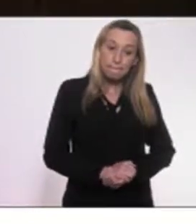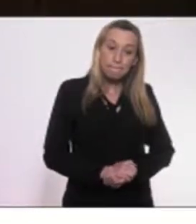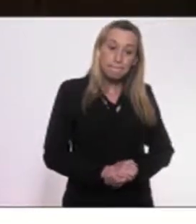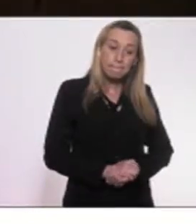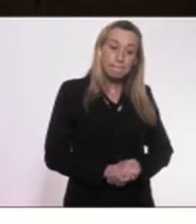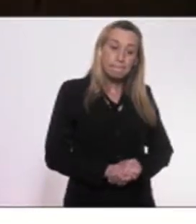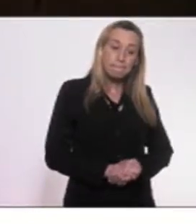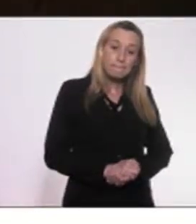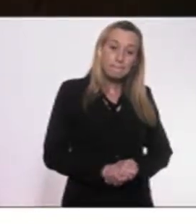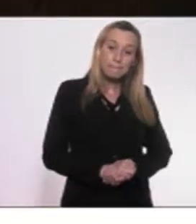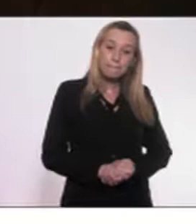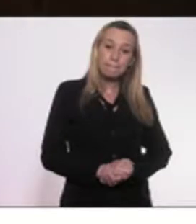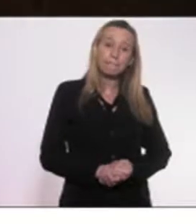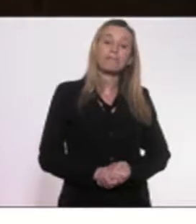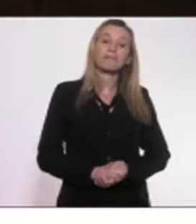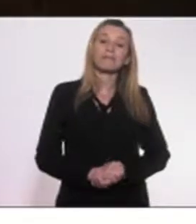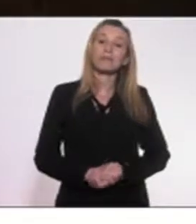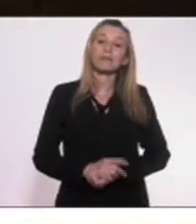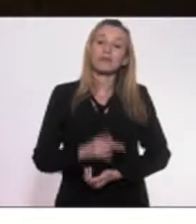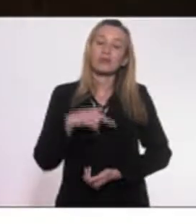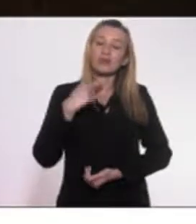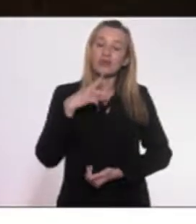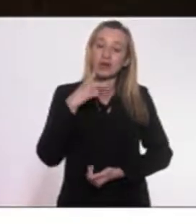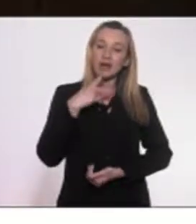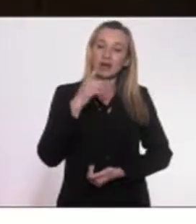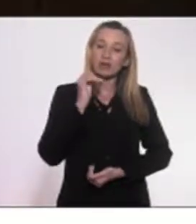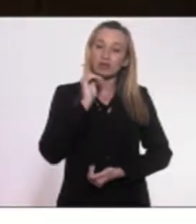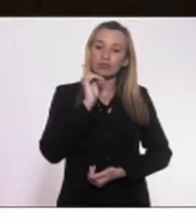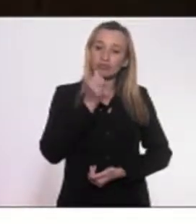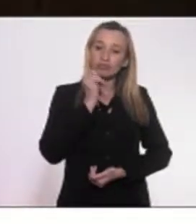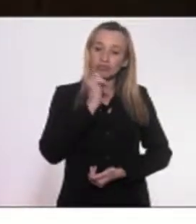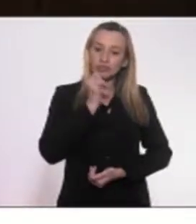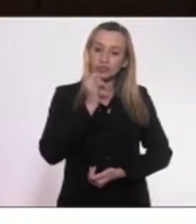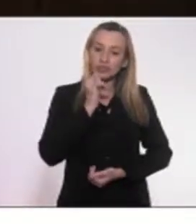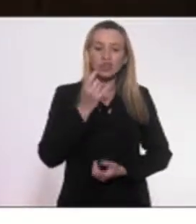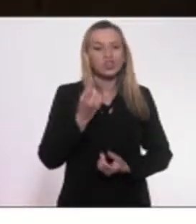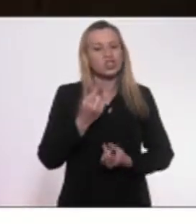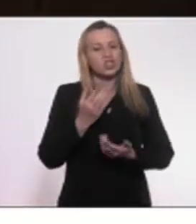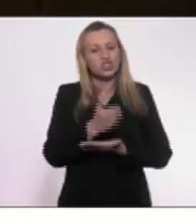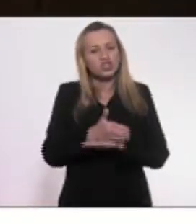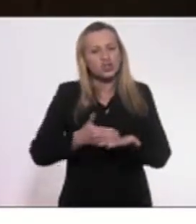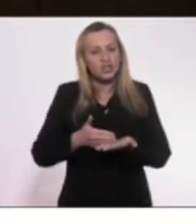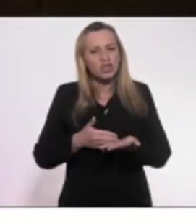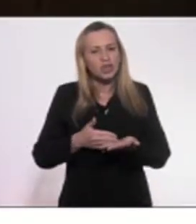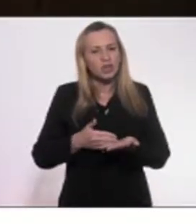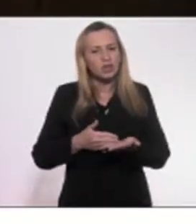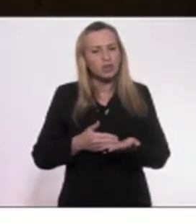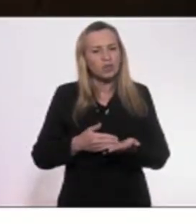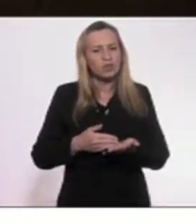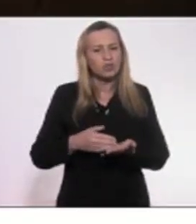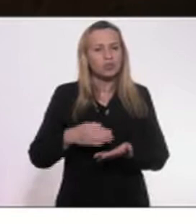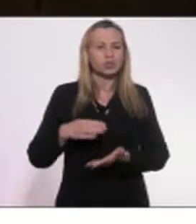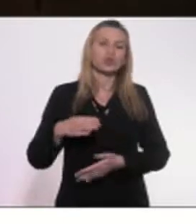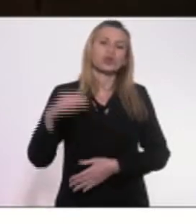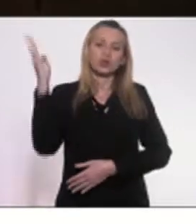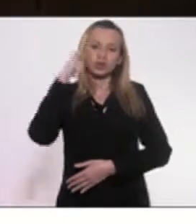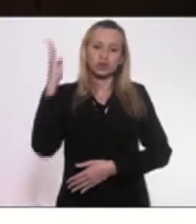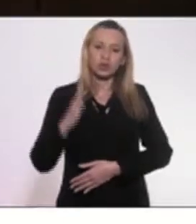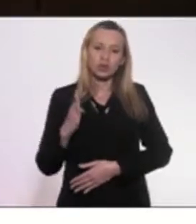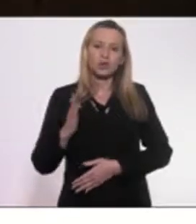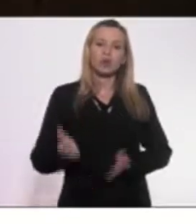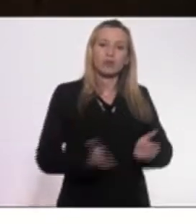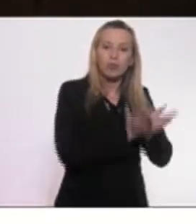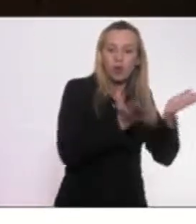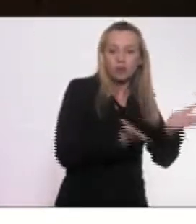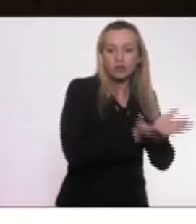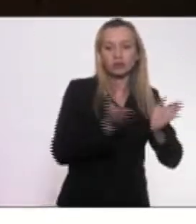combater uma narrativa de divisão do Brasil, uma narrativa que pretende dividir o Brasil entre pobres e